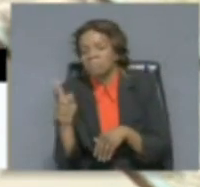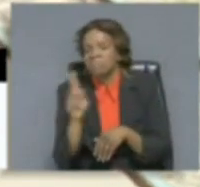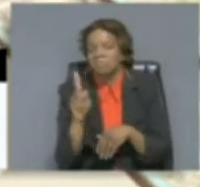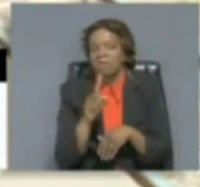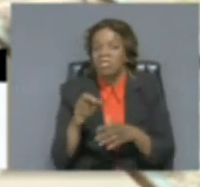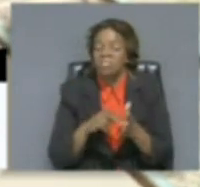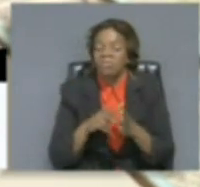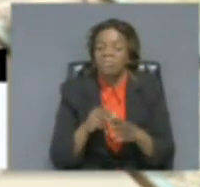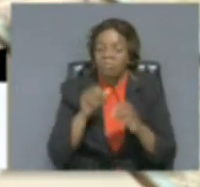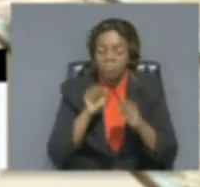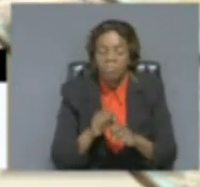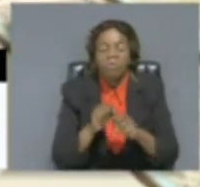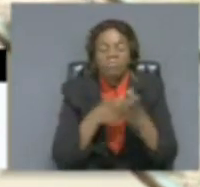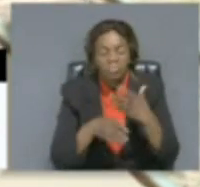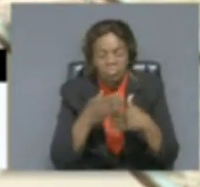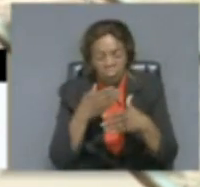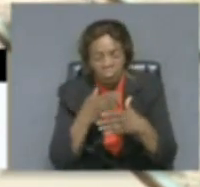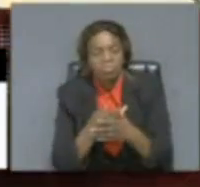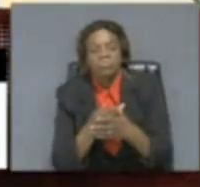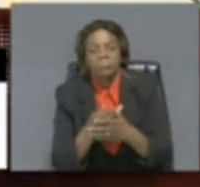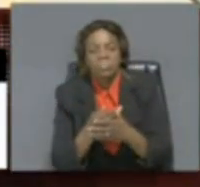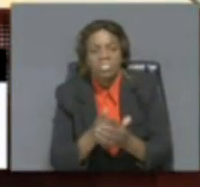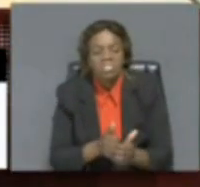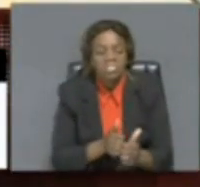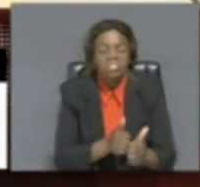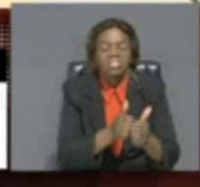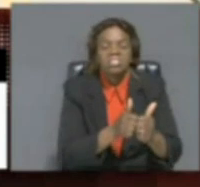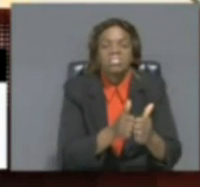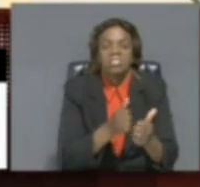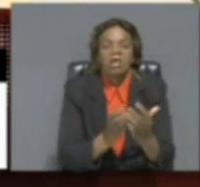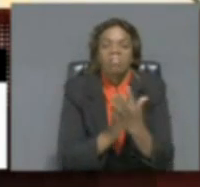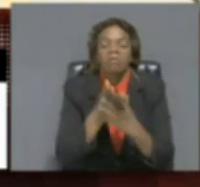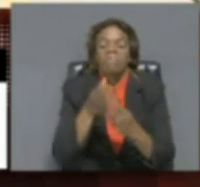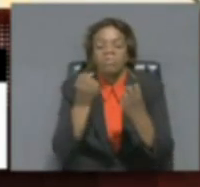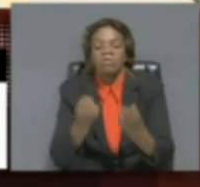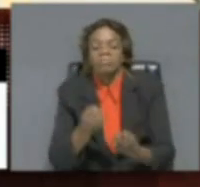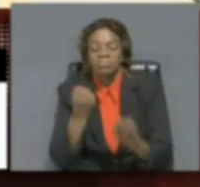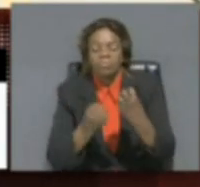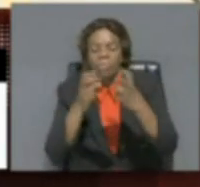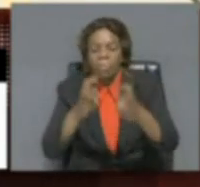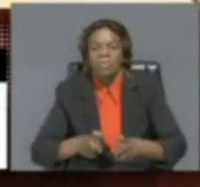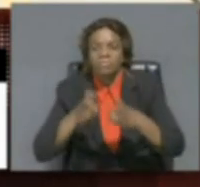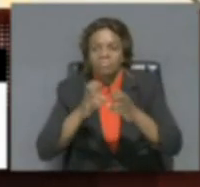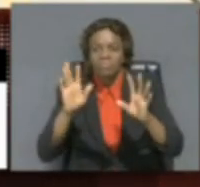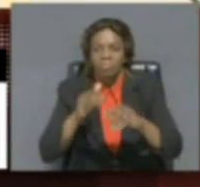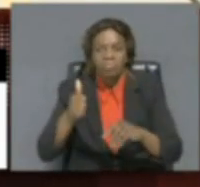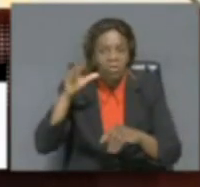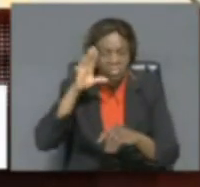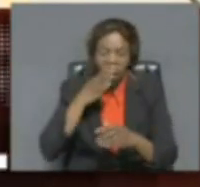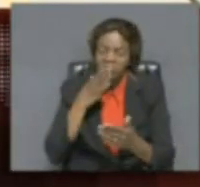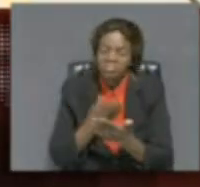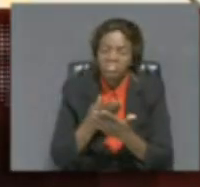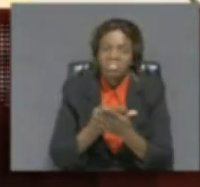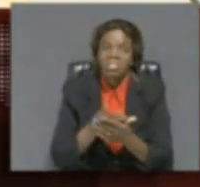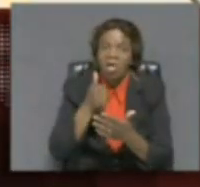Nós continuamos a acompanhar e a viajar de comboio. Boa tarde. É uma boa viagem. Devo recordar também que